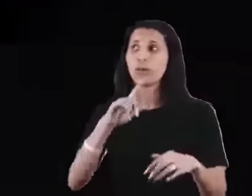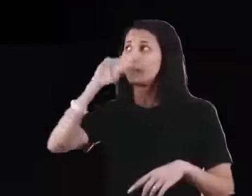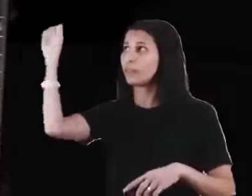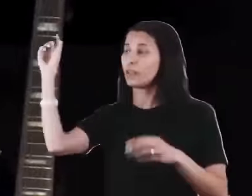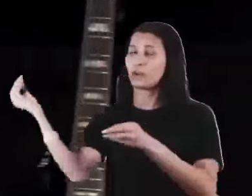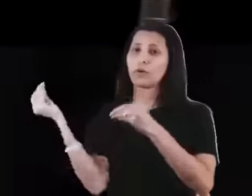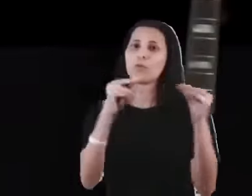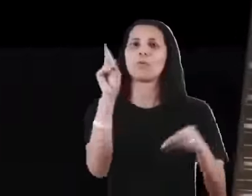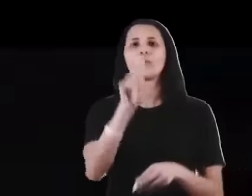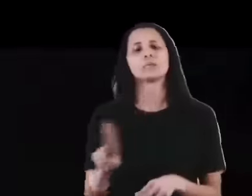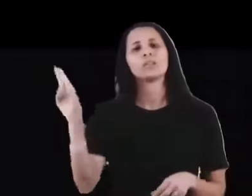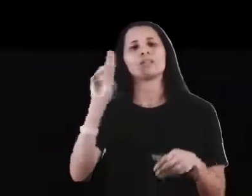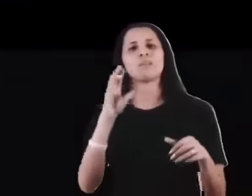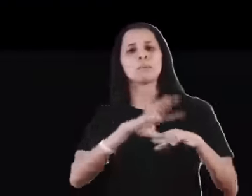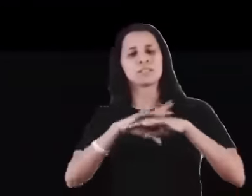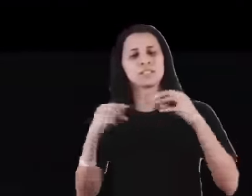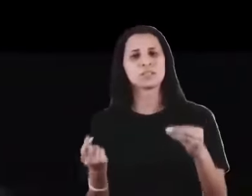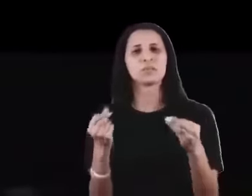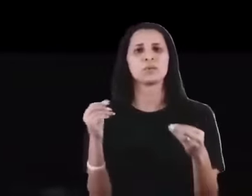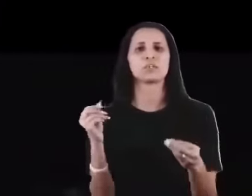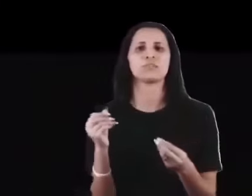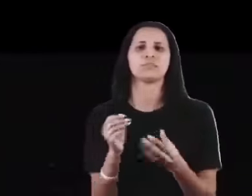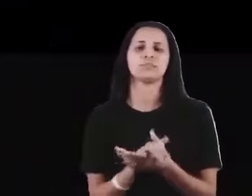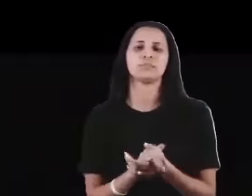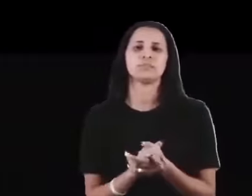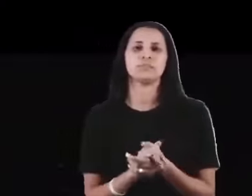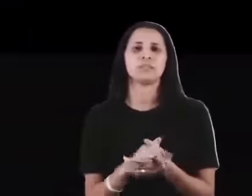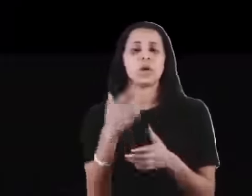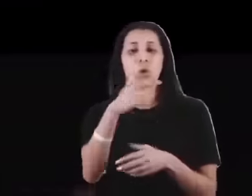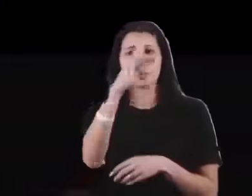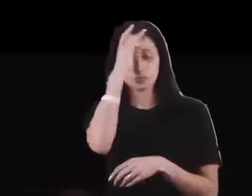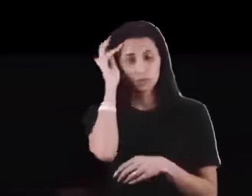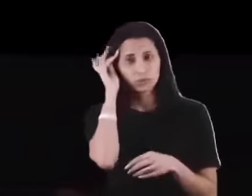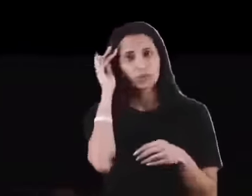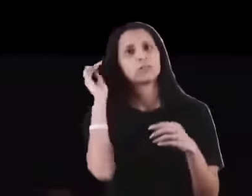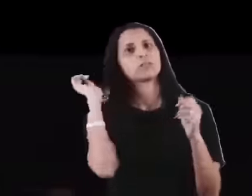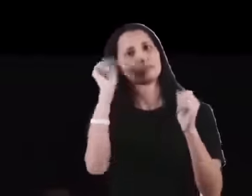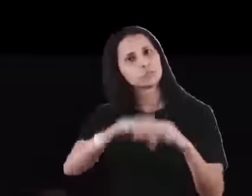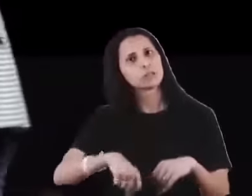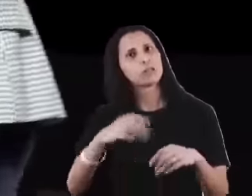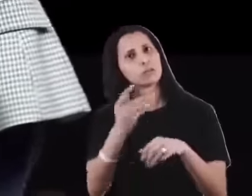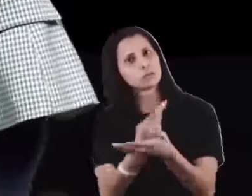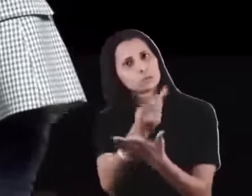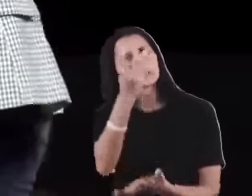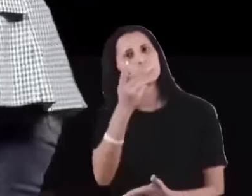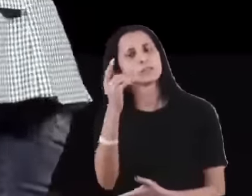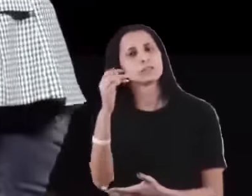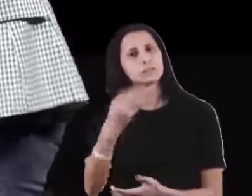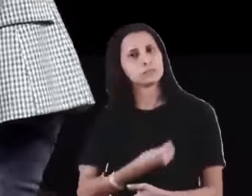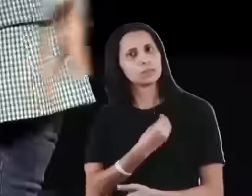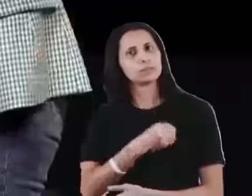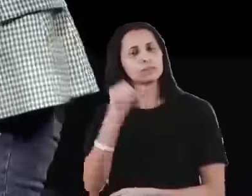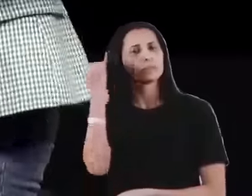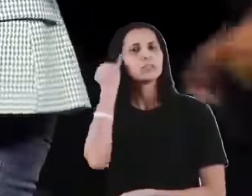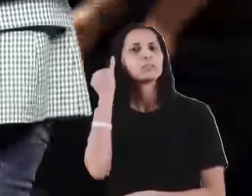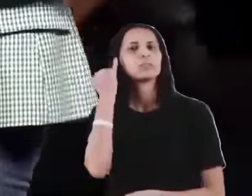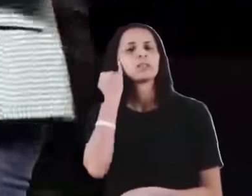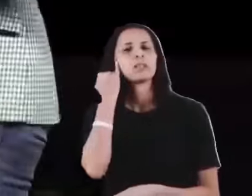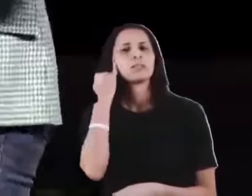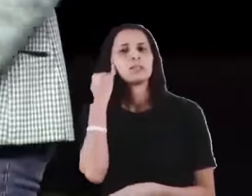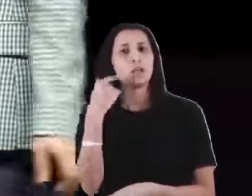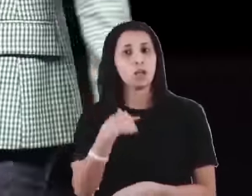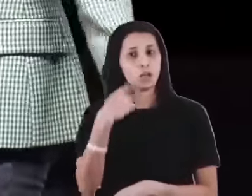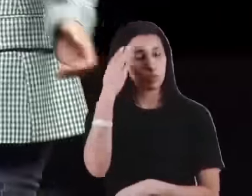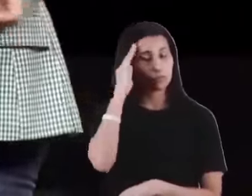pessoas e foi isso que aconteceu na vida de Ismael meu Deus do céu me a gente eu não sei você botou